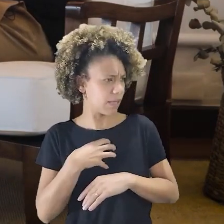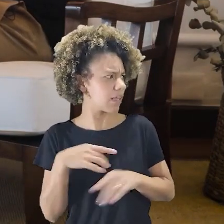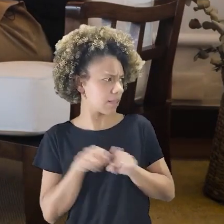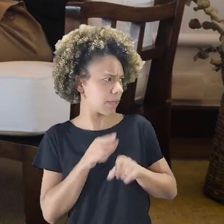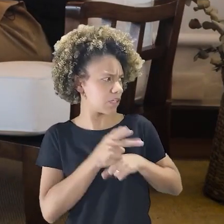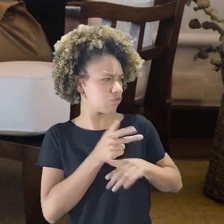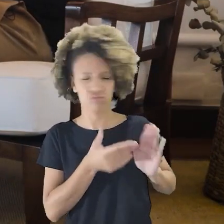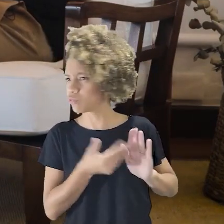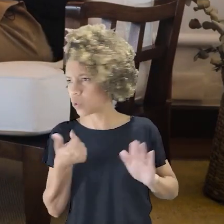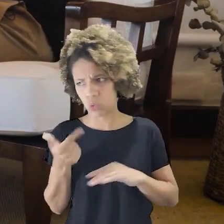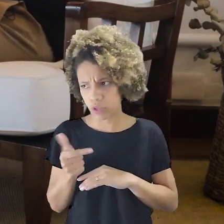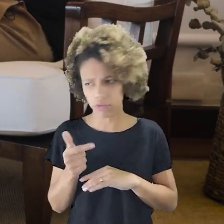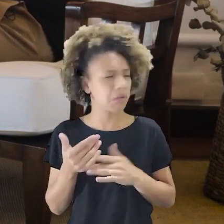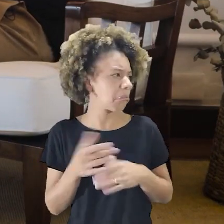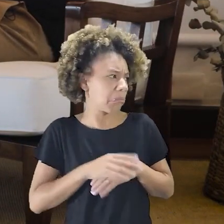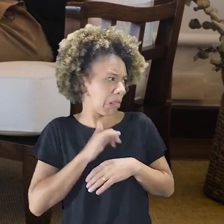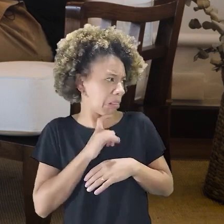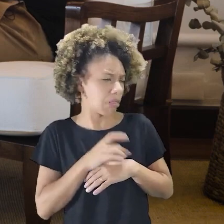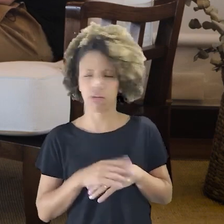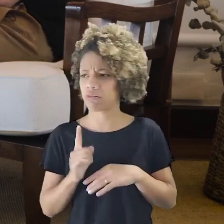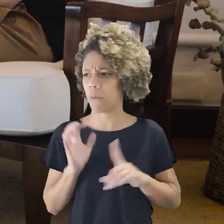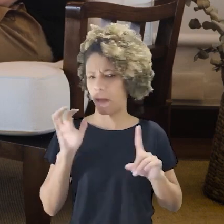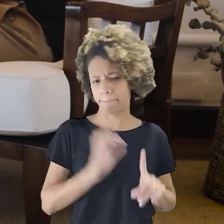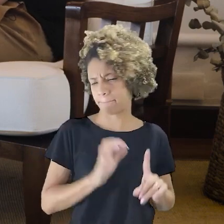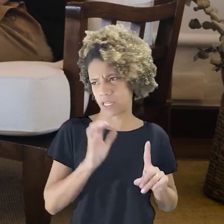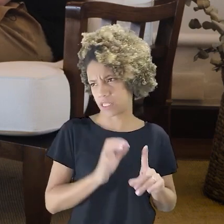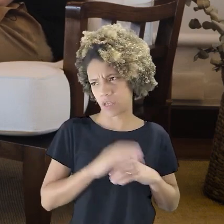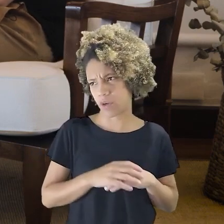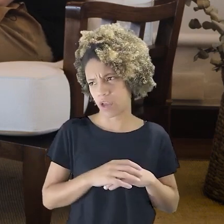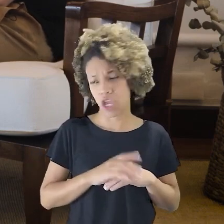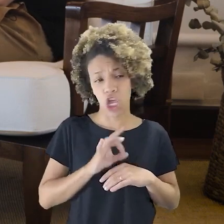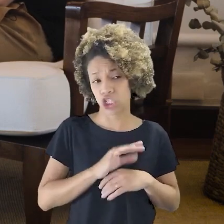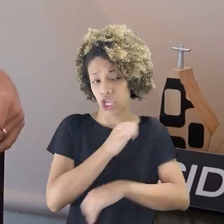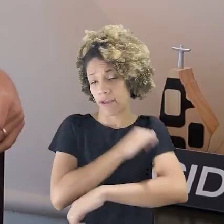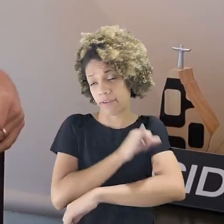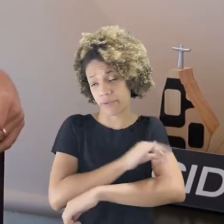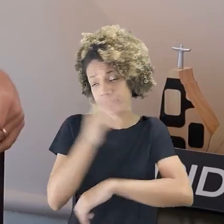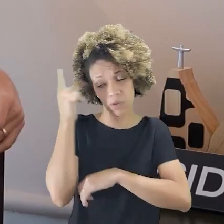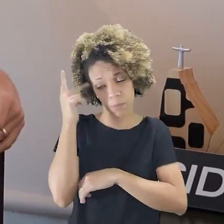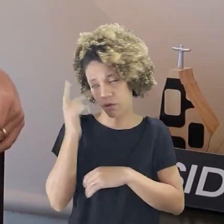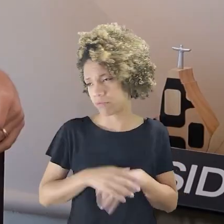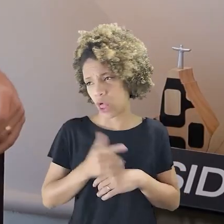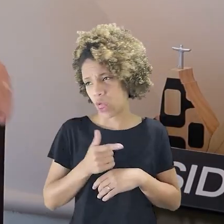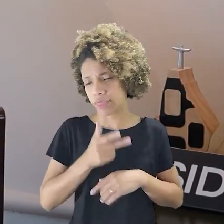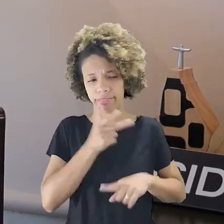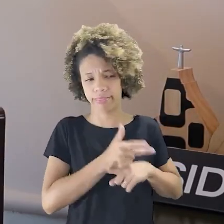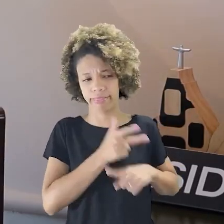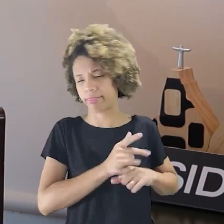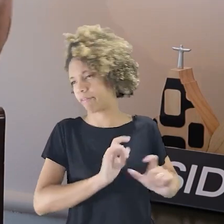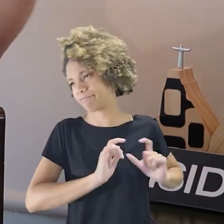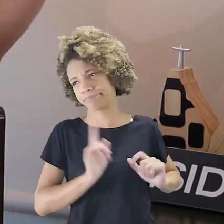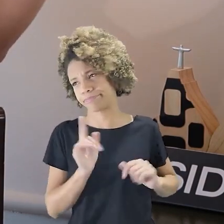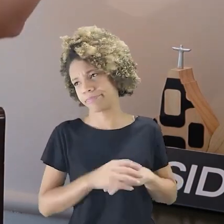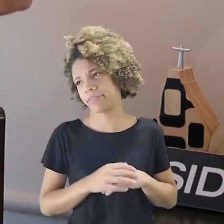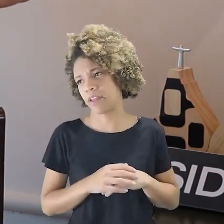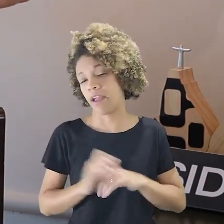também tiraram... Na Bahia não tem câmera. Não tem câmera, não, e ninguém está... A pressão por câmera é só no Rio e São Paulo. Não tem pressão em câmera em lugar nenhum. A pressão...